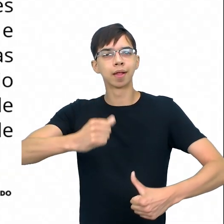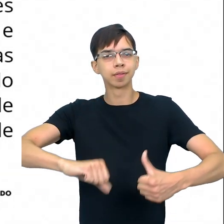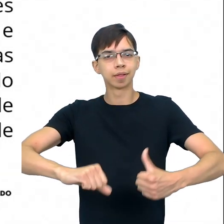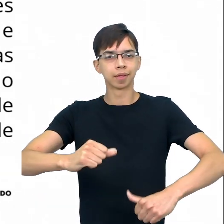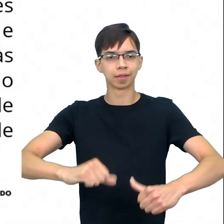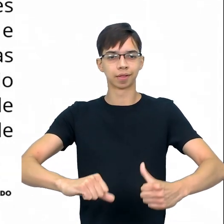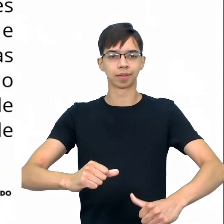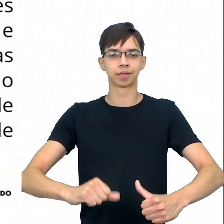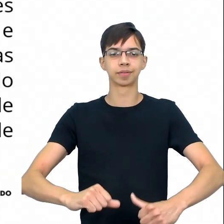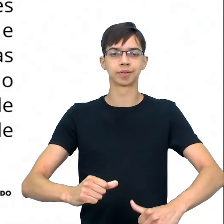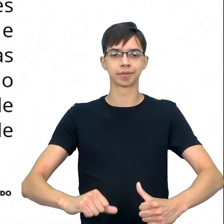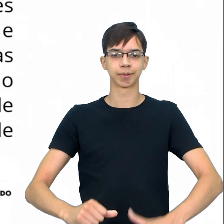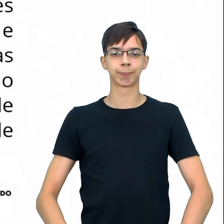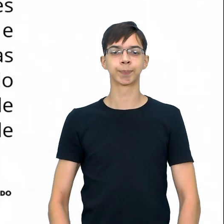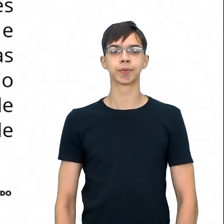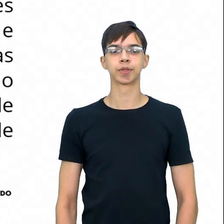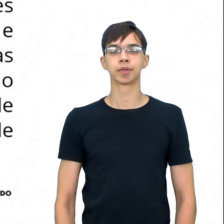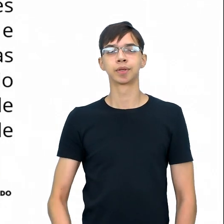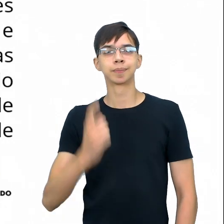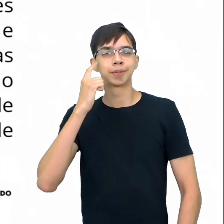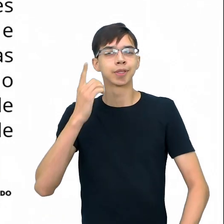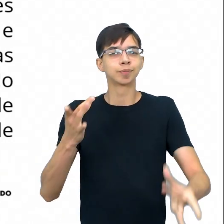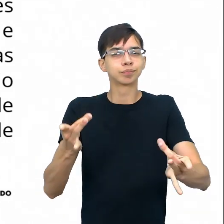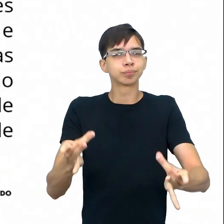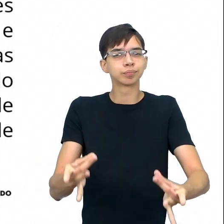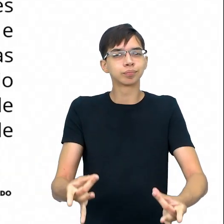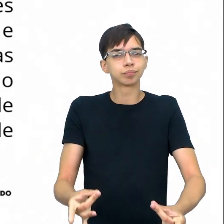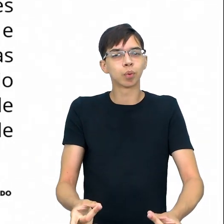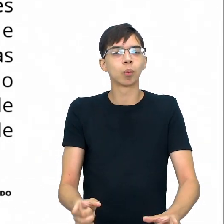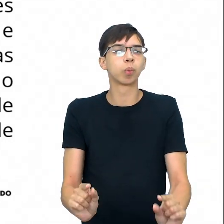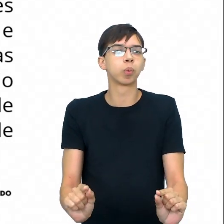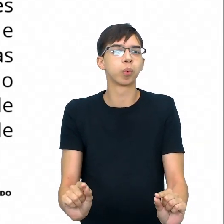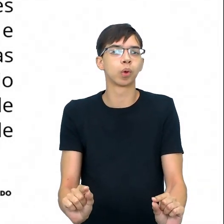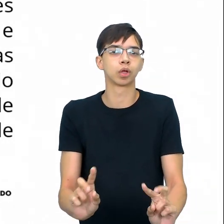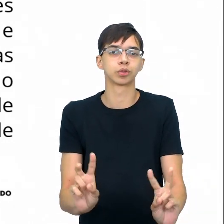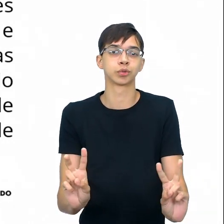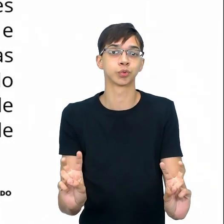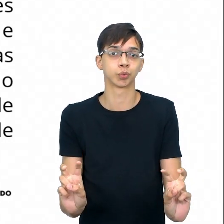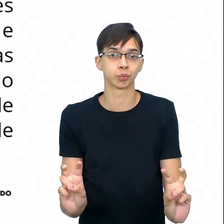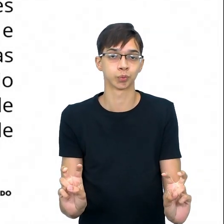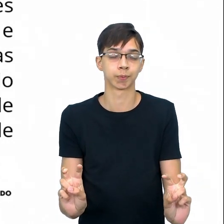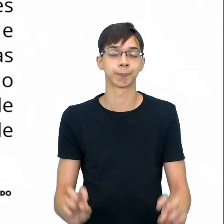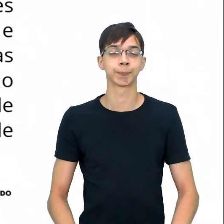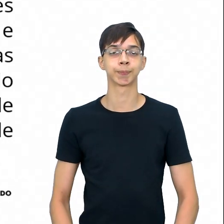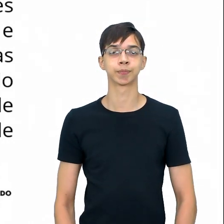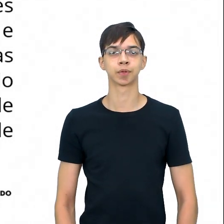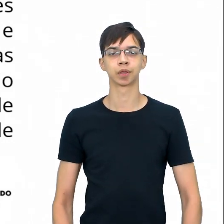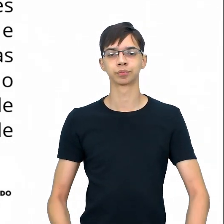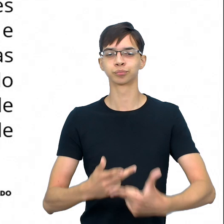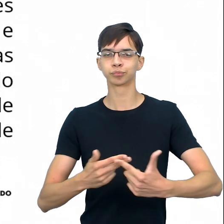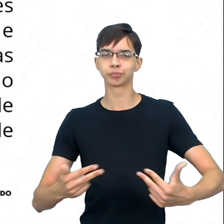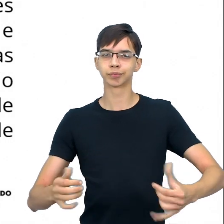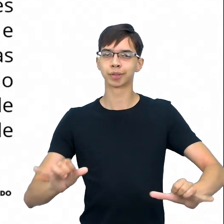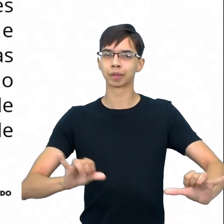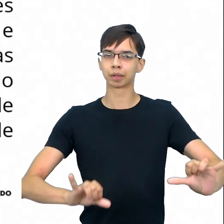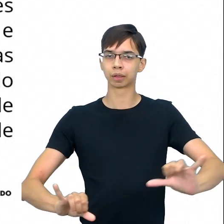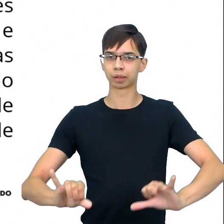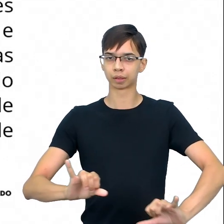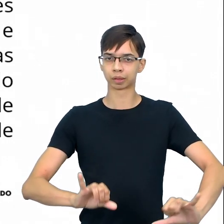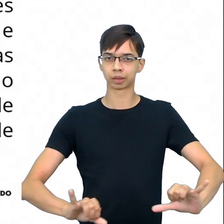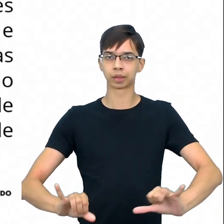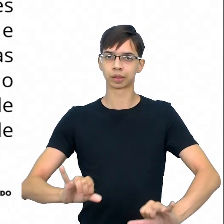evolução estelar, pensar um pouquinho sobre a distribuição dos elementos químicos no